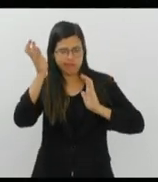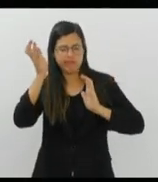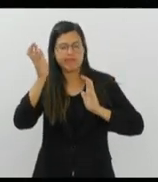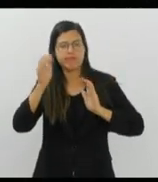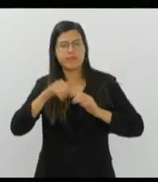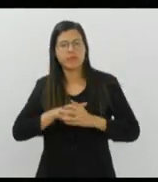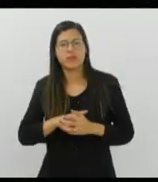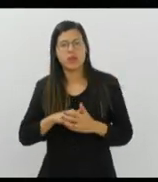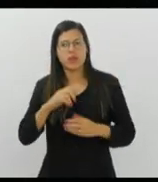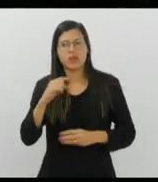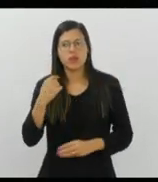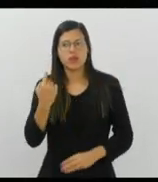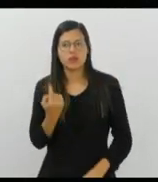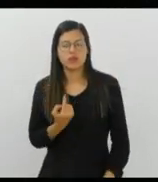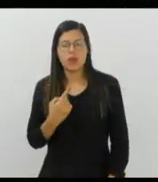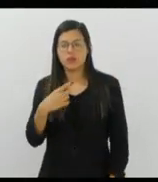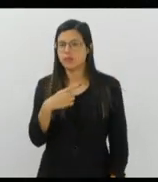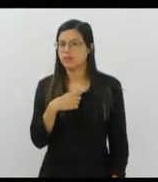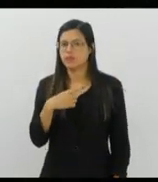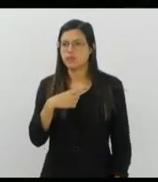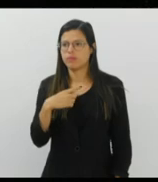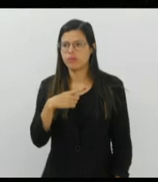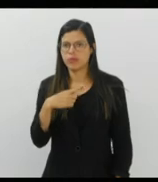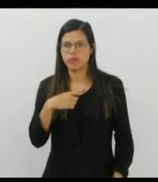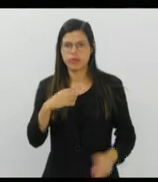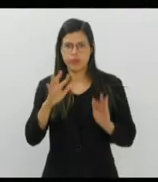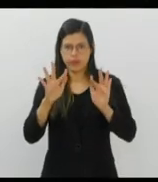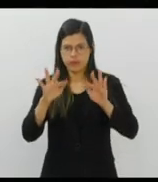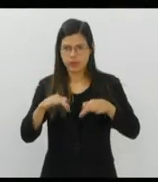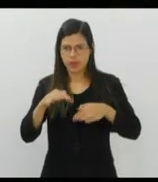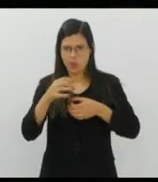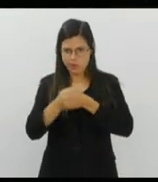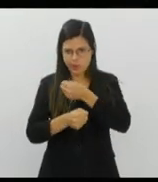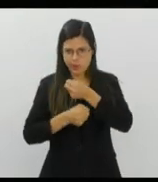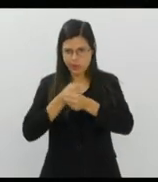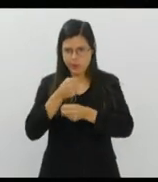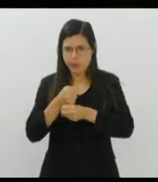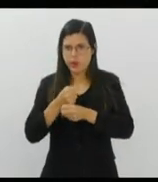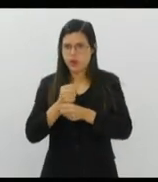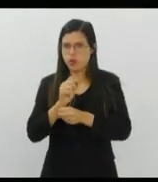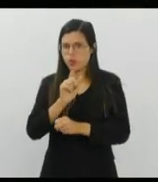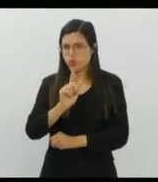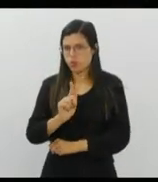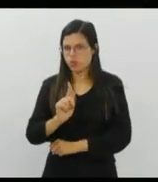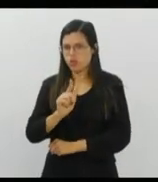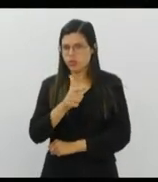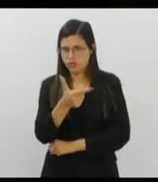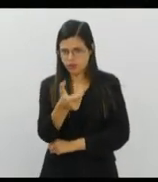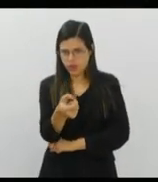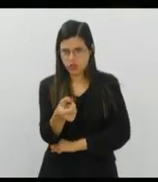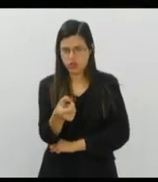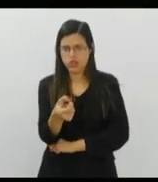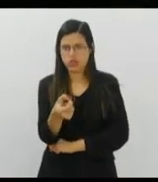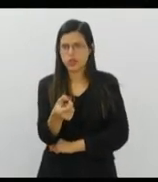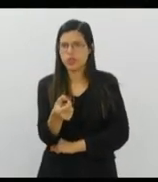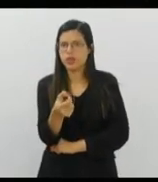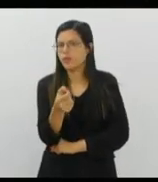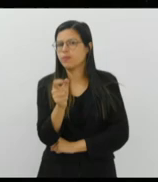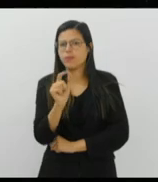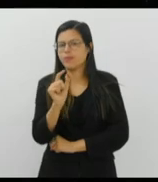Nós vamos abrigar, no final desse ano, o G20, que é a